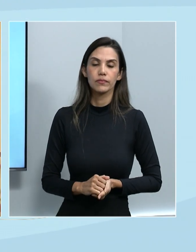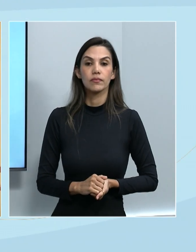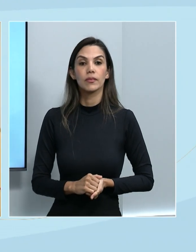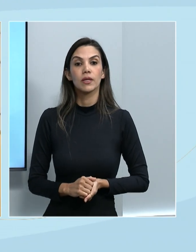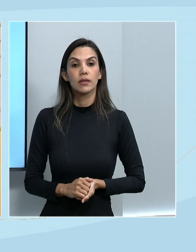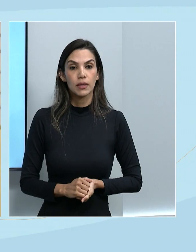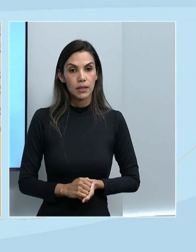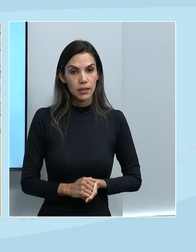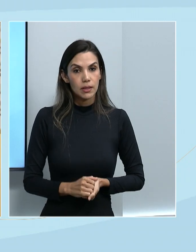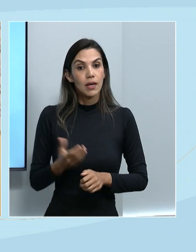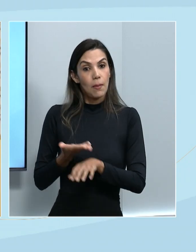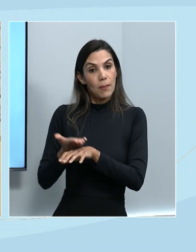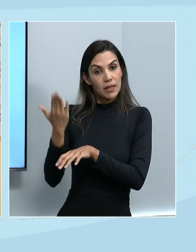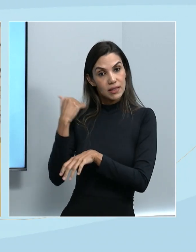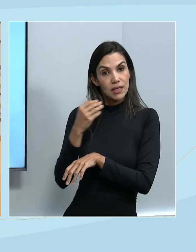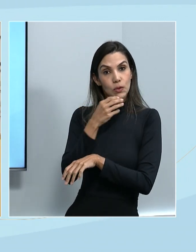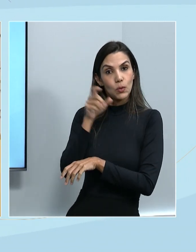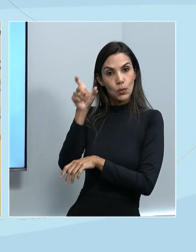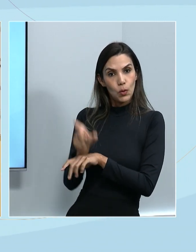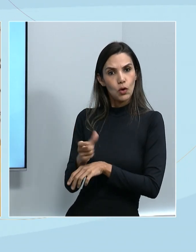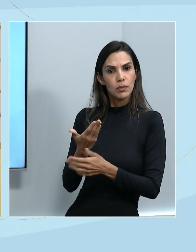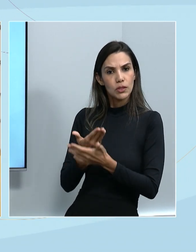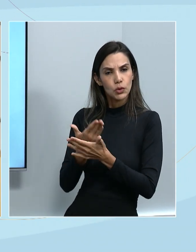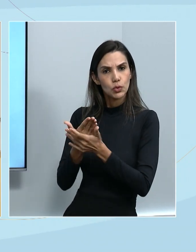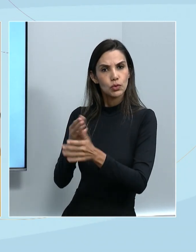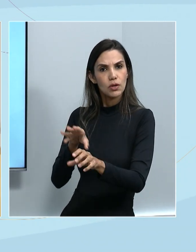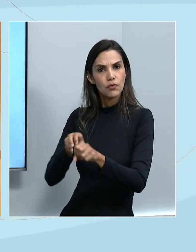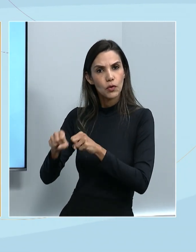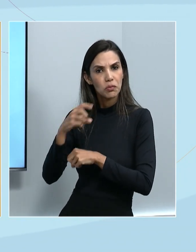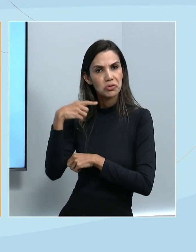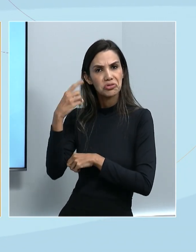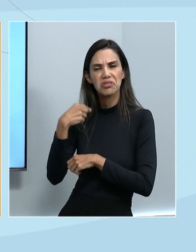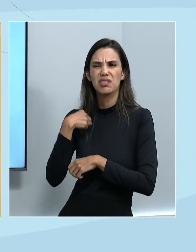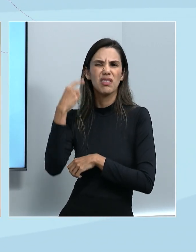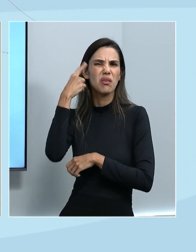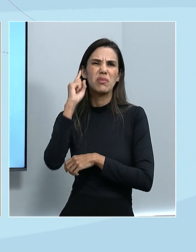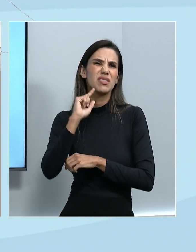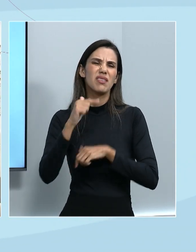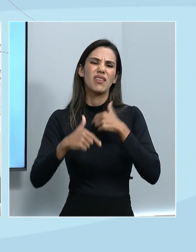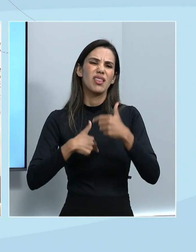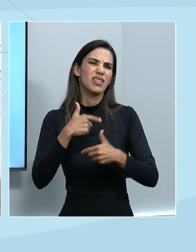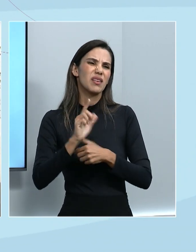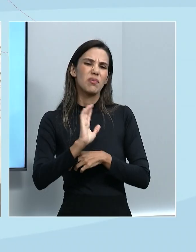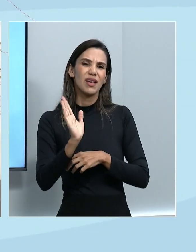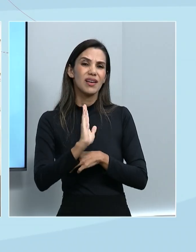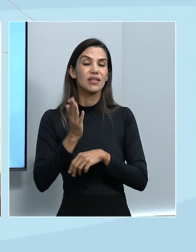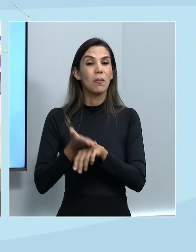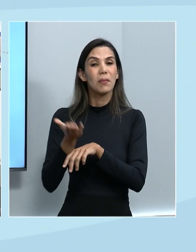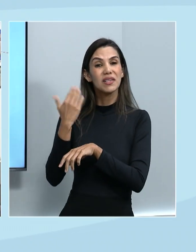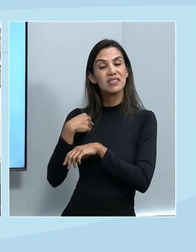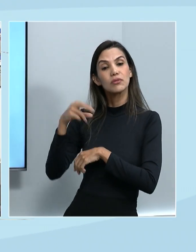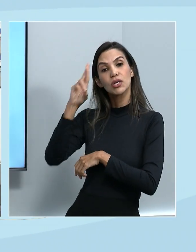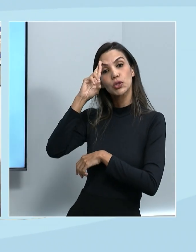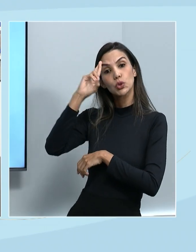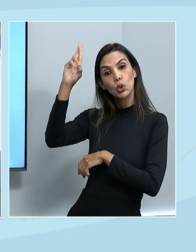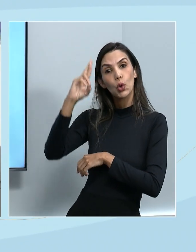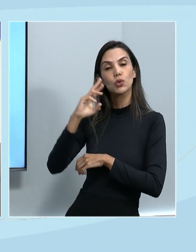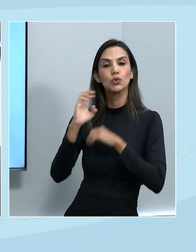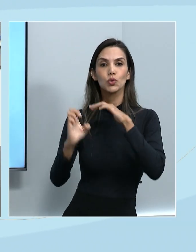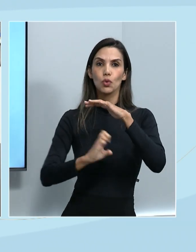Quando fez o curso de Direito, Luiz não pensava em advogar. Era dono de uma metalúrgica e chegou a